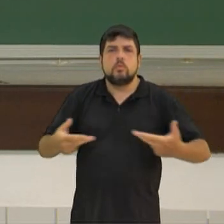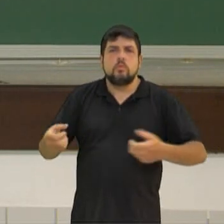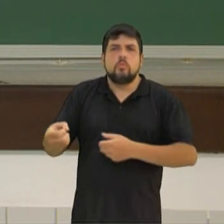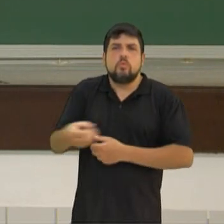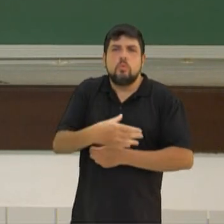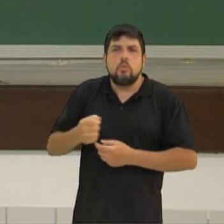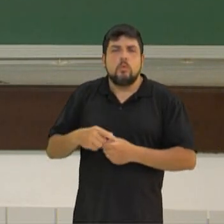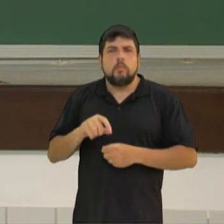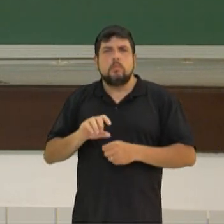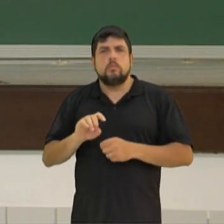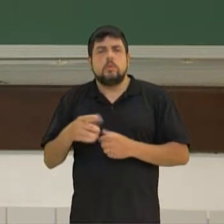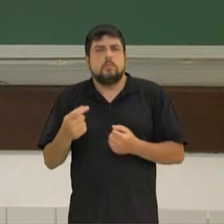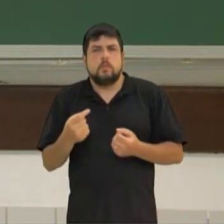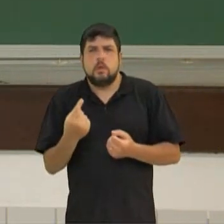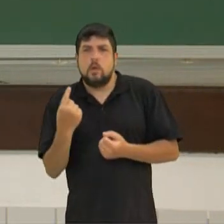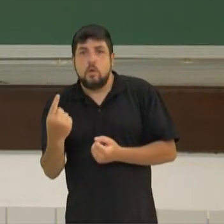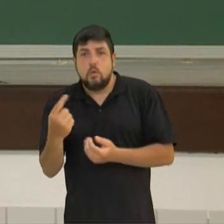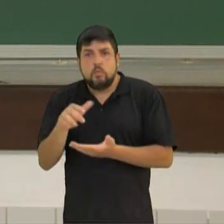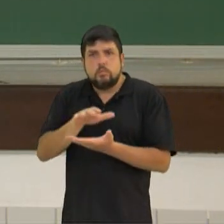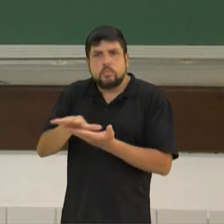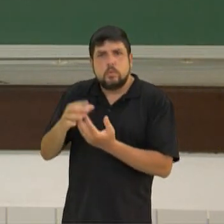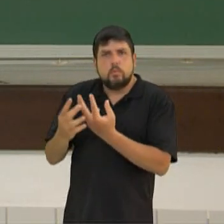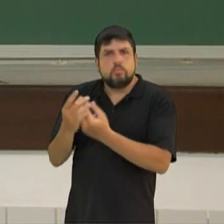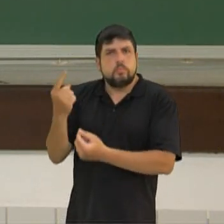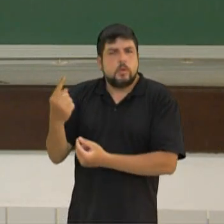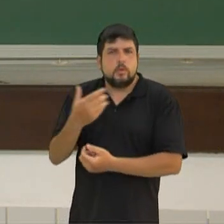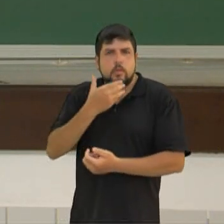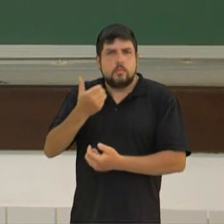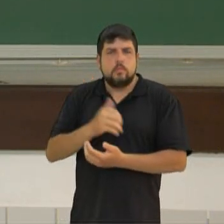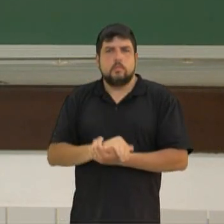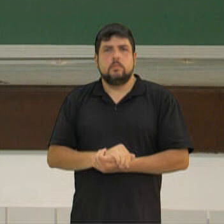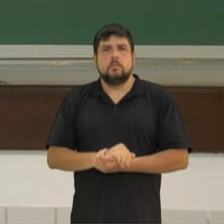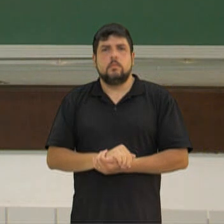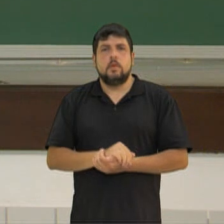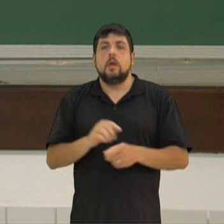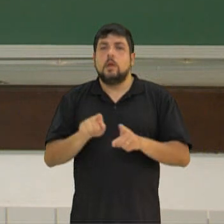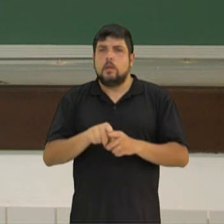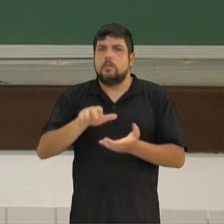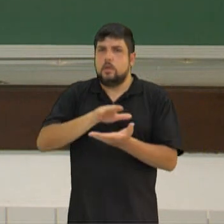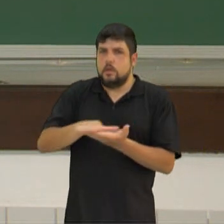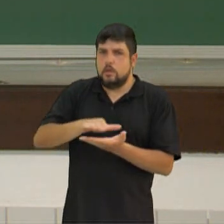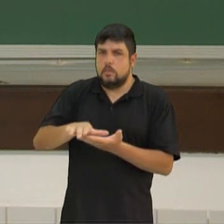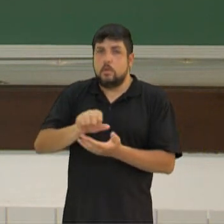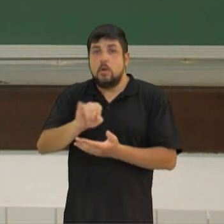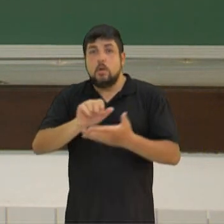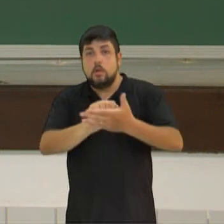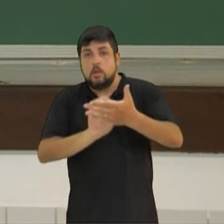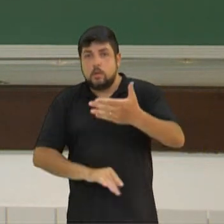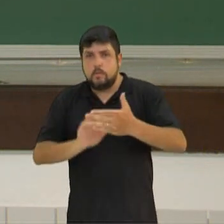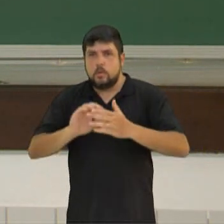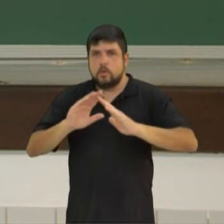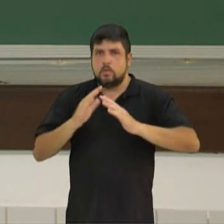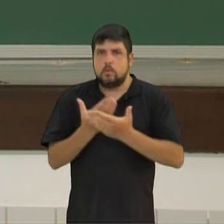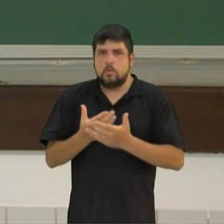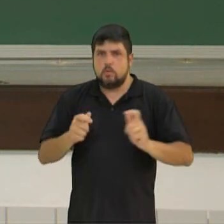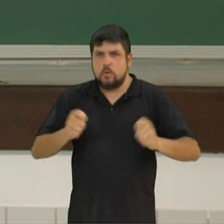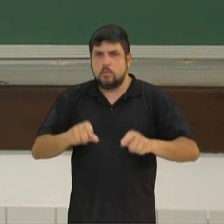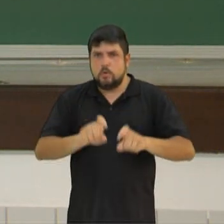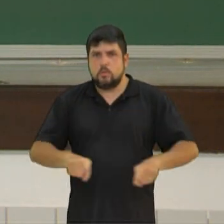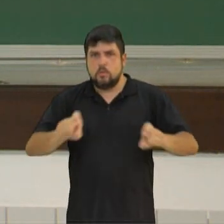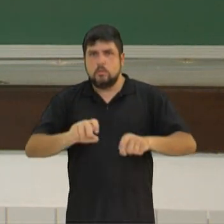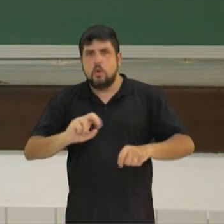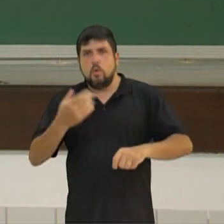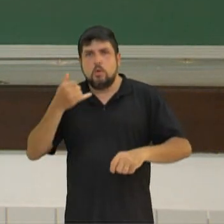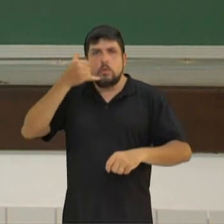uma única função. Assim, você está economizando energia. E falando em impressão, se você puder ler as suas atividades da escola, pelo computador ou